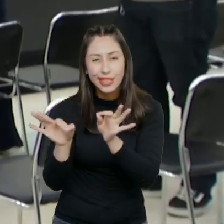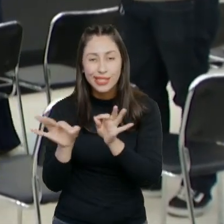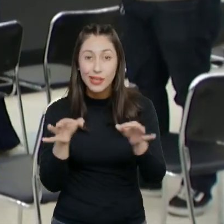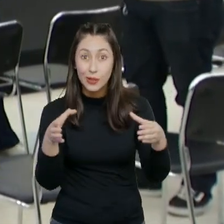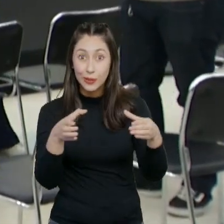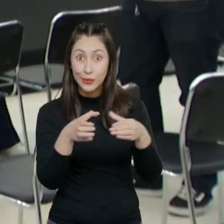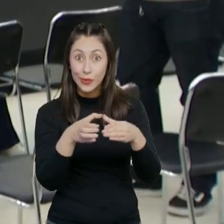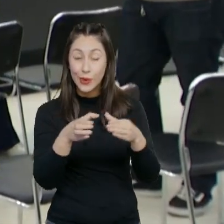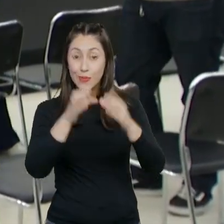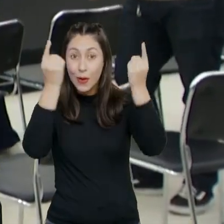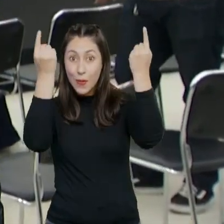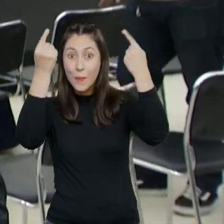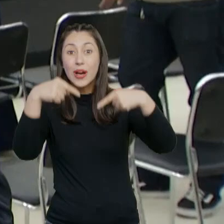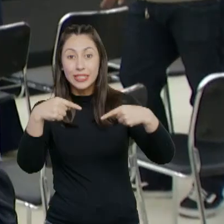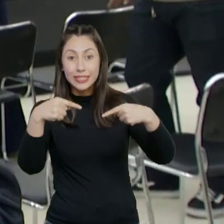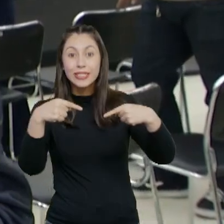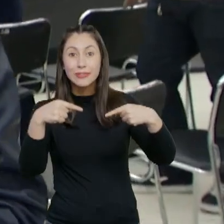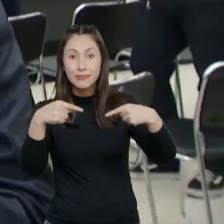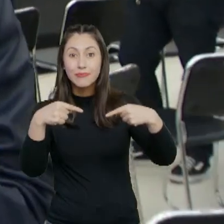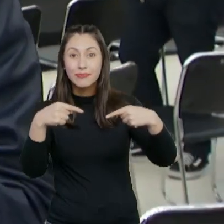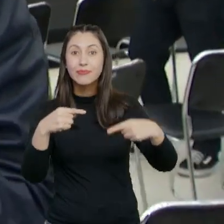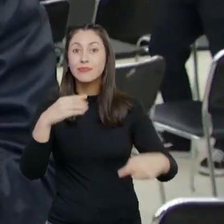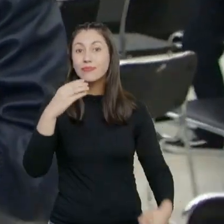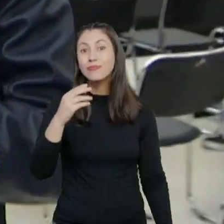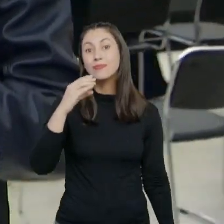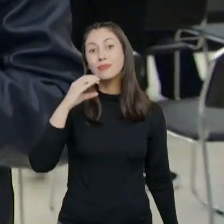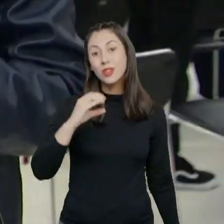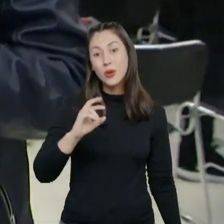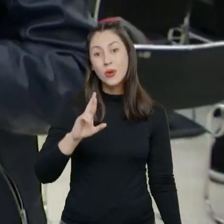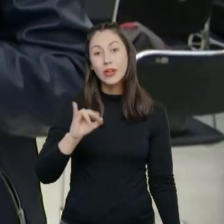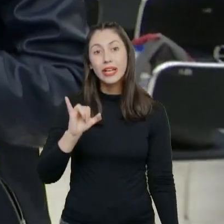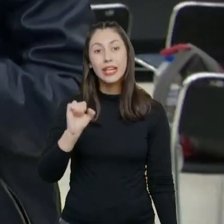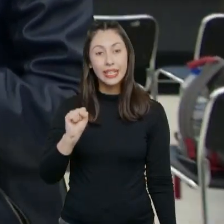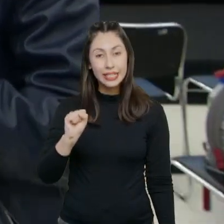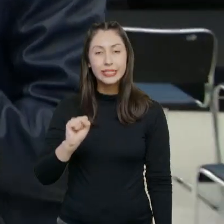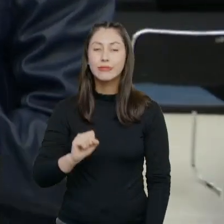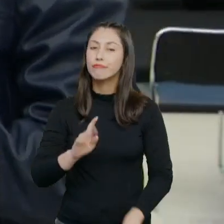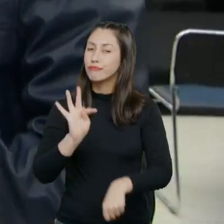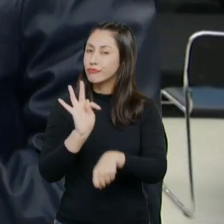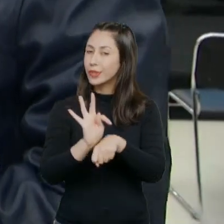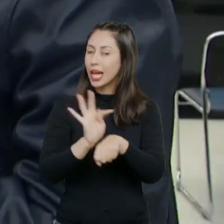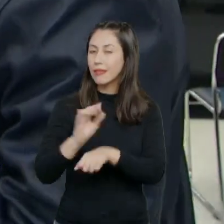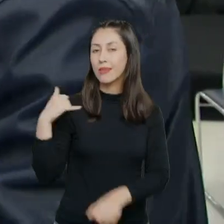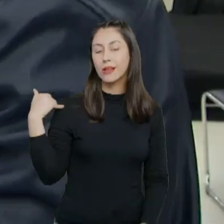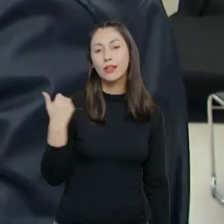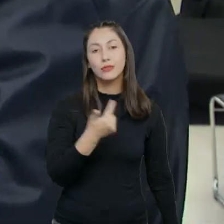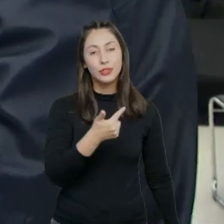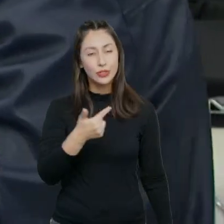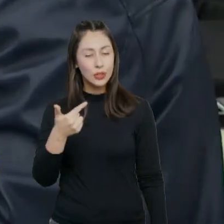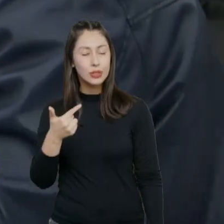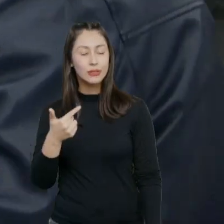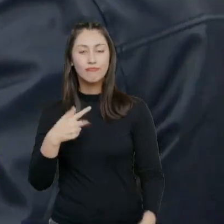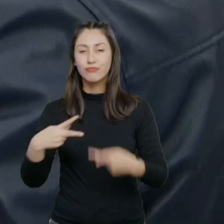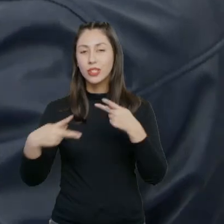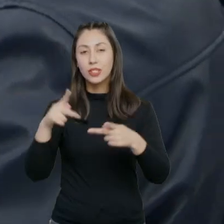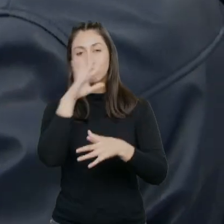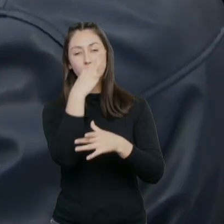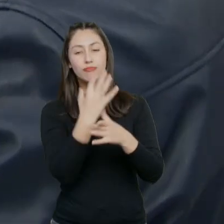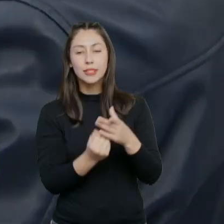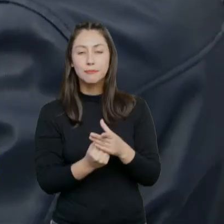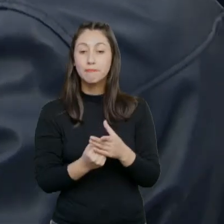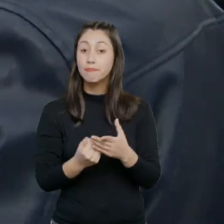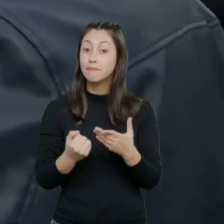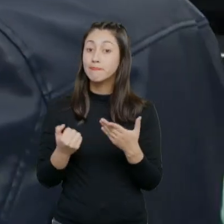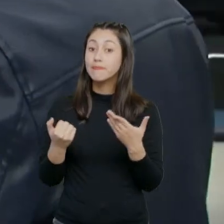esta competição vai ser o Cris Ahmed, ele que é o técnico do Sub-22 do São José Basquetebol. Cris, então e